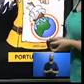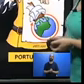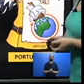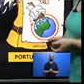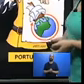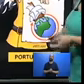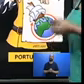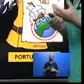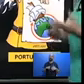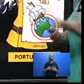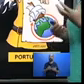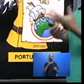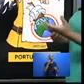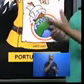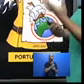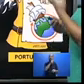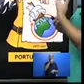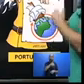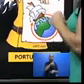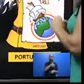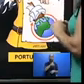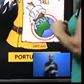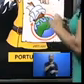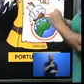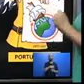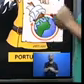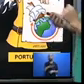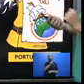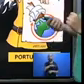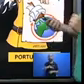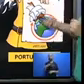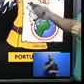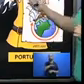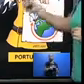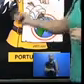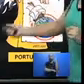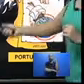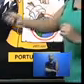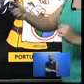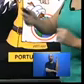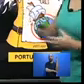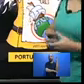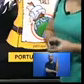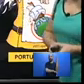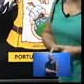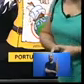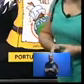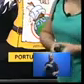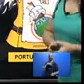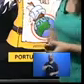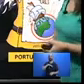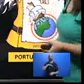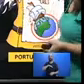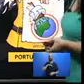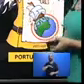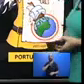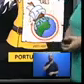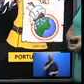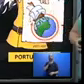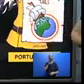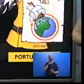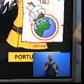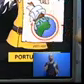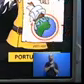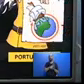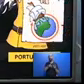na terra de Santa Cruz grande quantidade de árvores dessa qualidade, os portugueses rebatizaram a nova